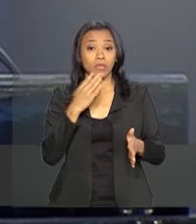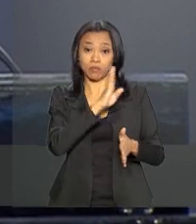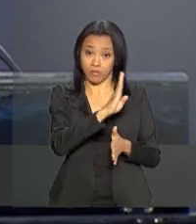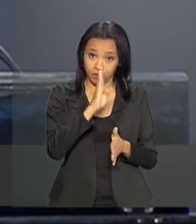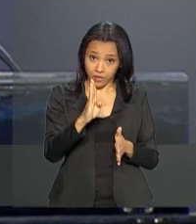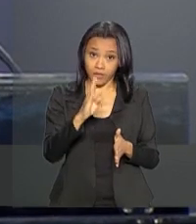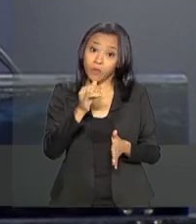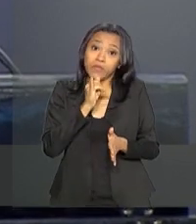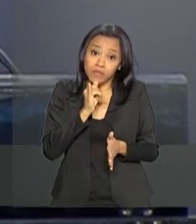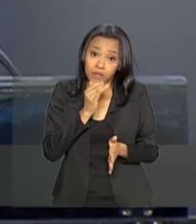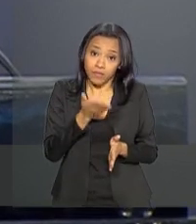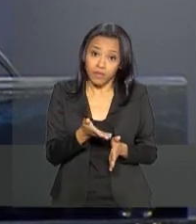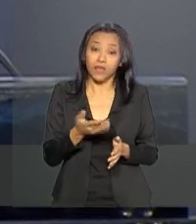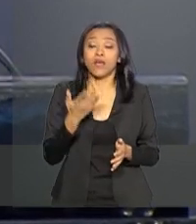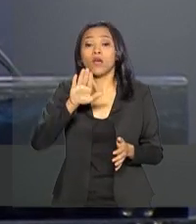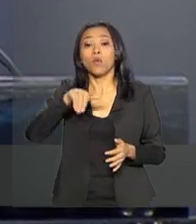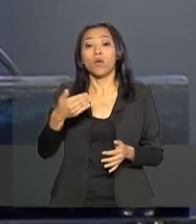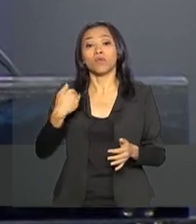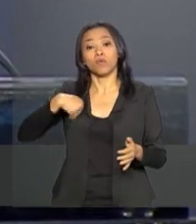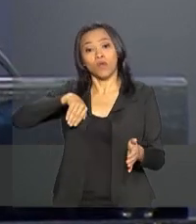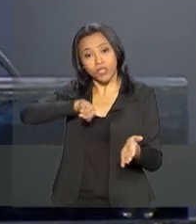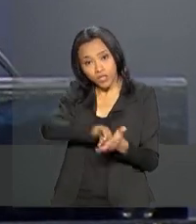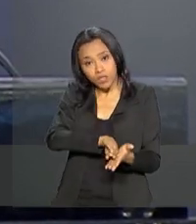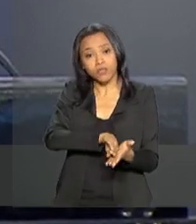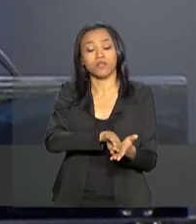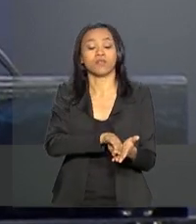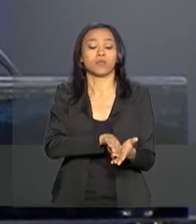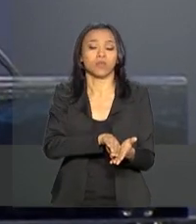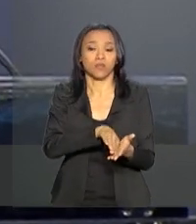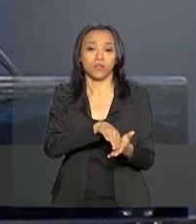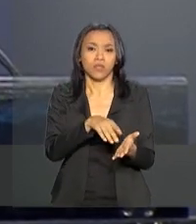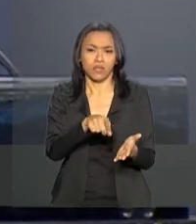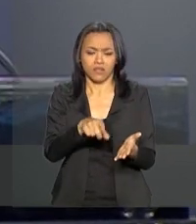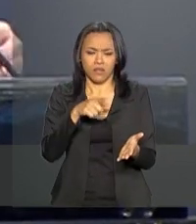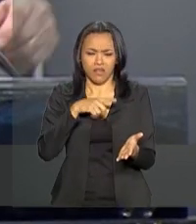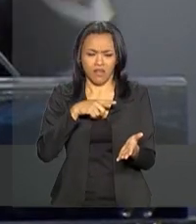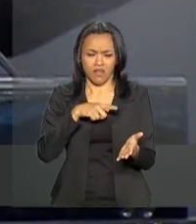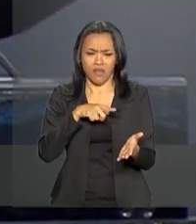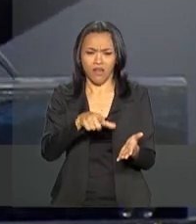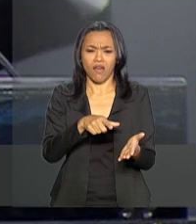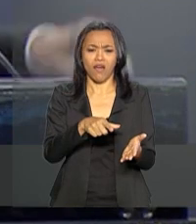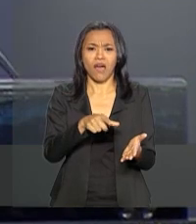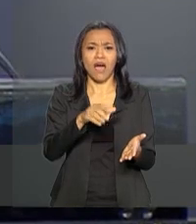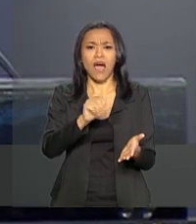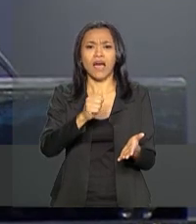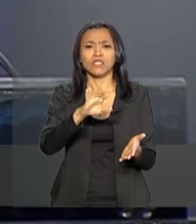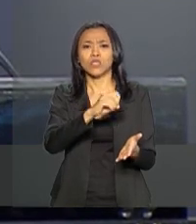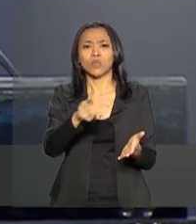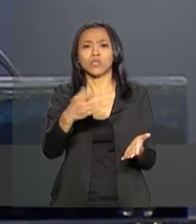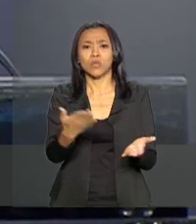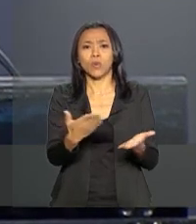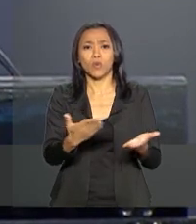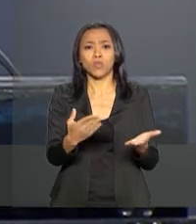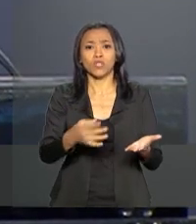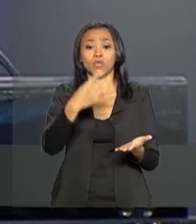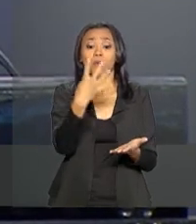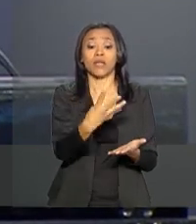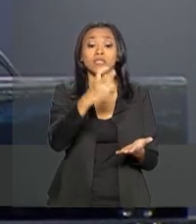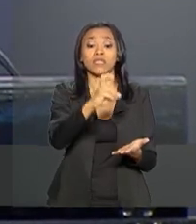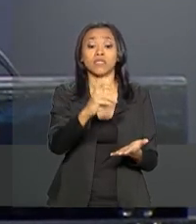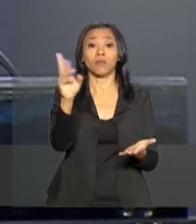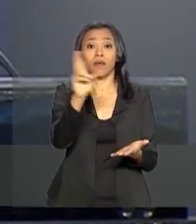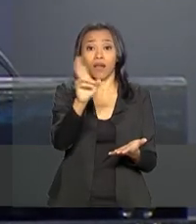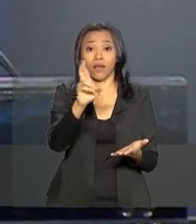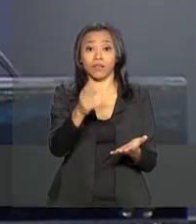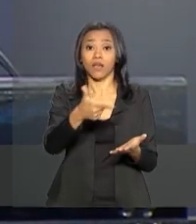estatal, quando nós chegamos, o Caffarelli me dizia, a ação valia R$15, hoje vale R$45, ou seja,